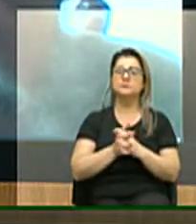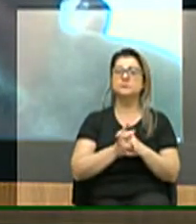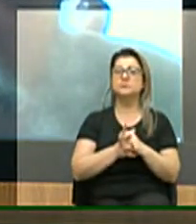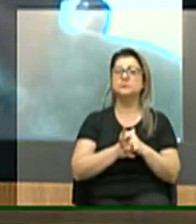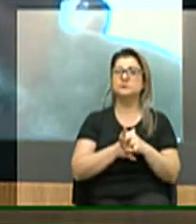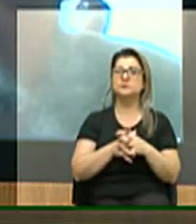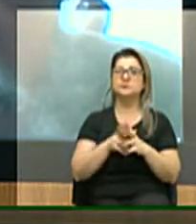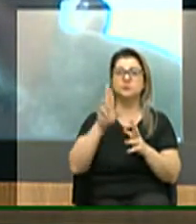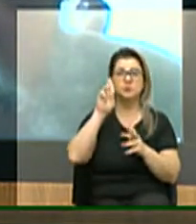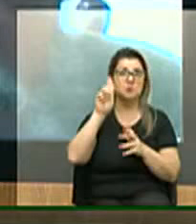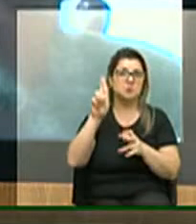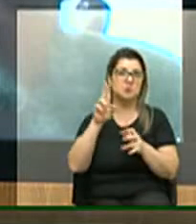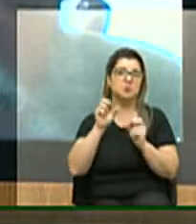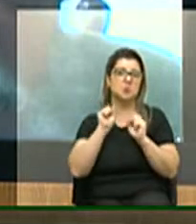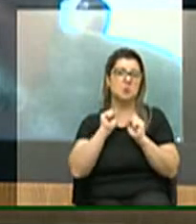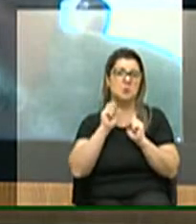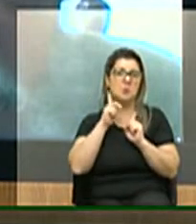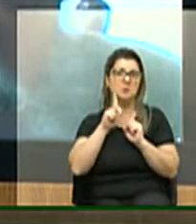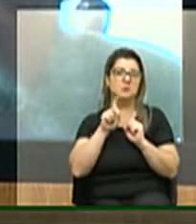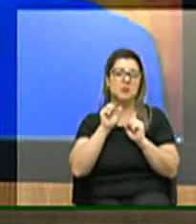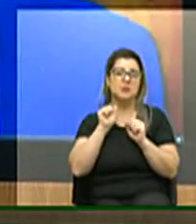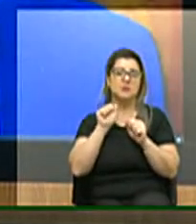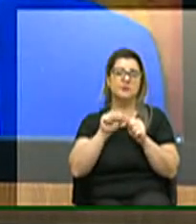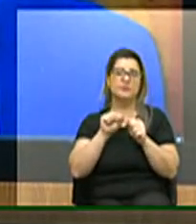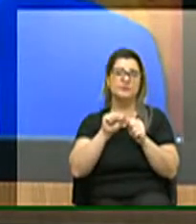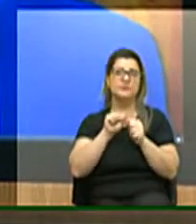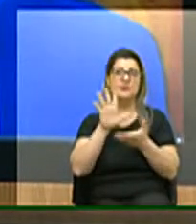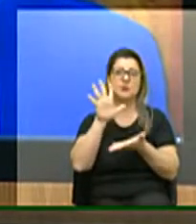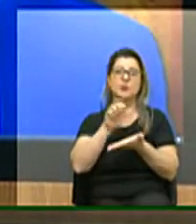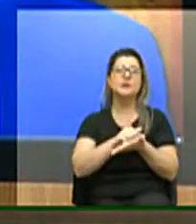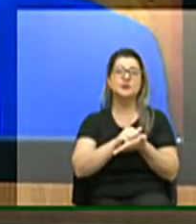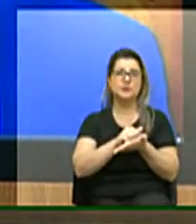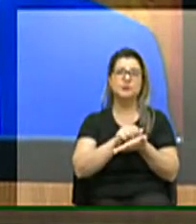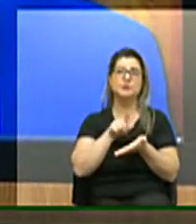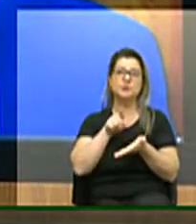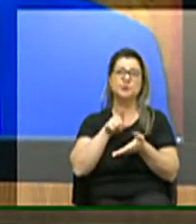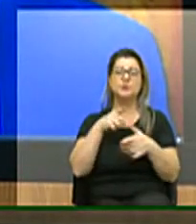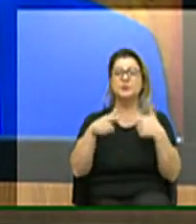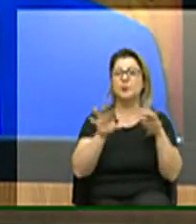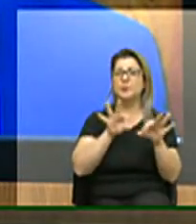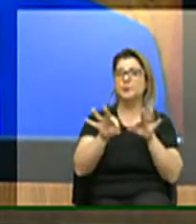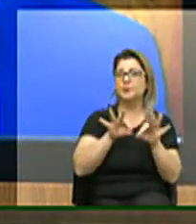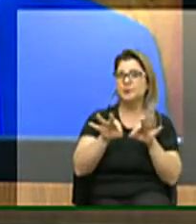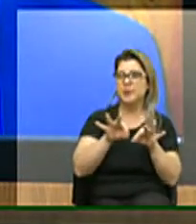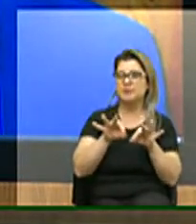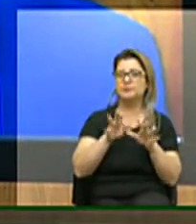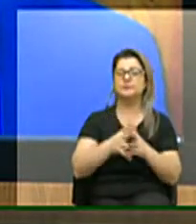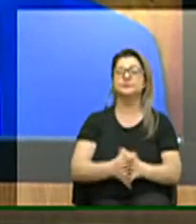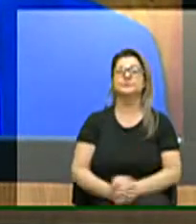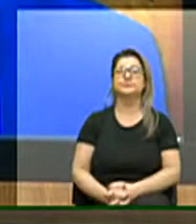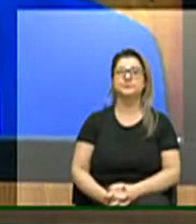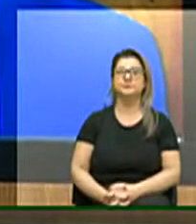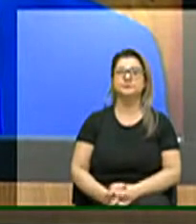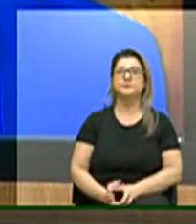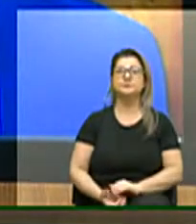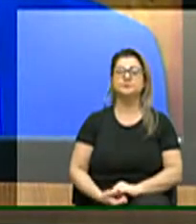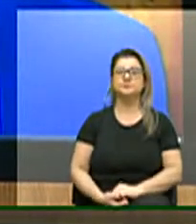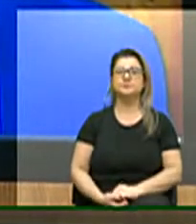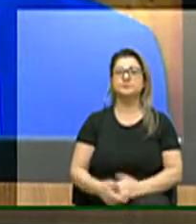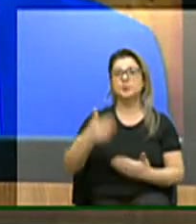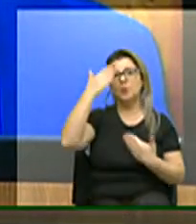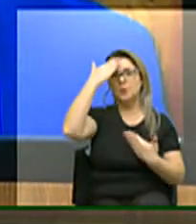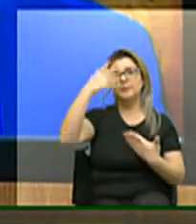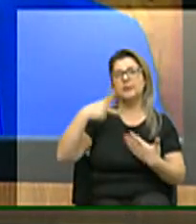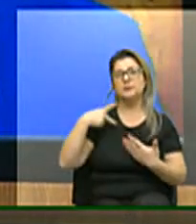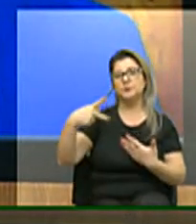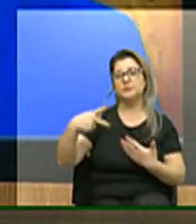a Vossa Excelência pode fazer o registro justo e legítimo aí do seu projeto, da sua iniciativa. Ah, obrigado,